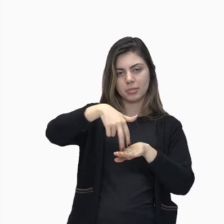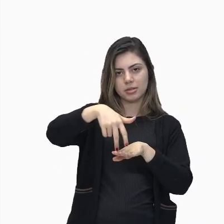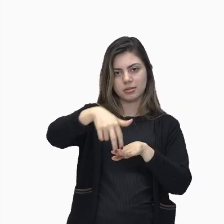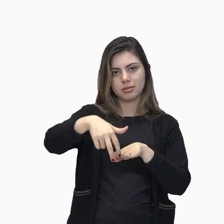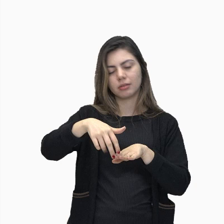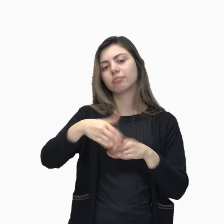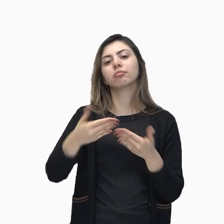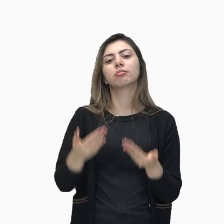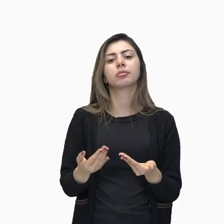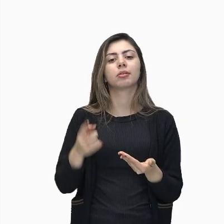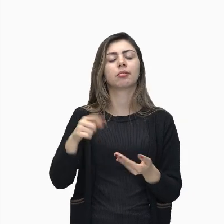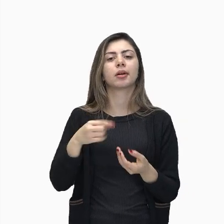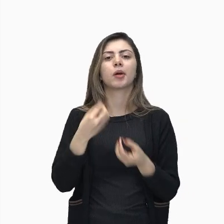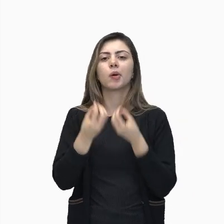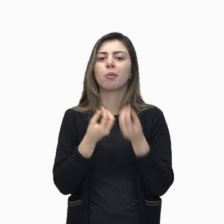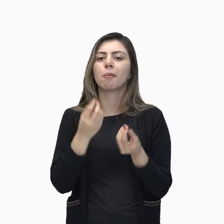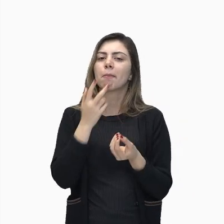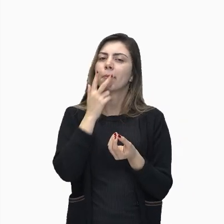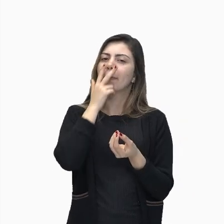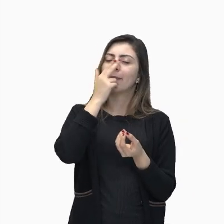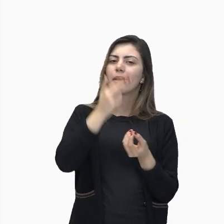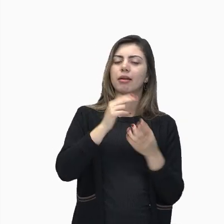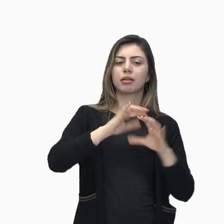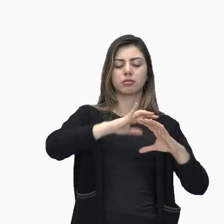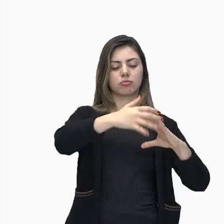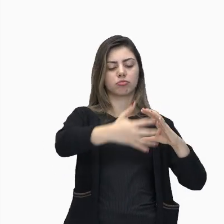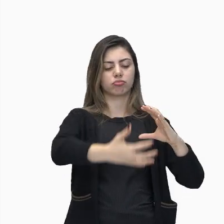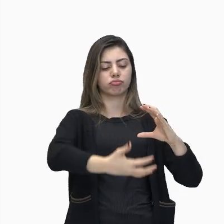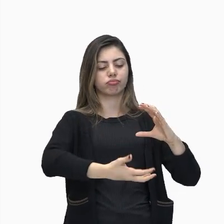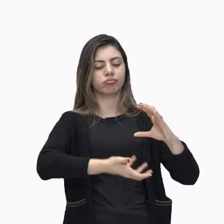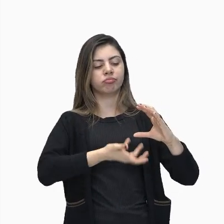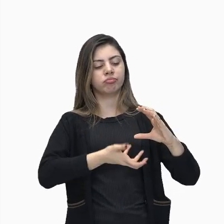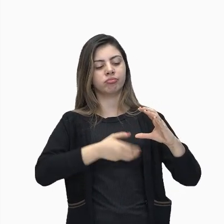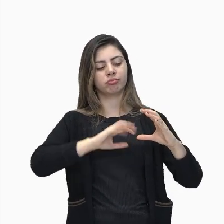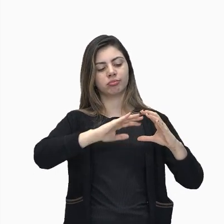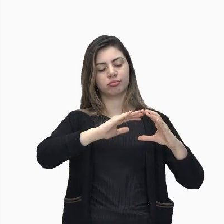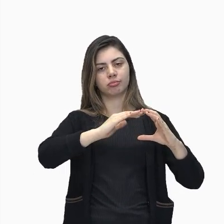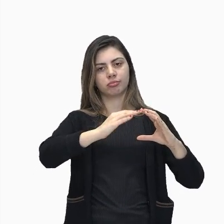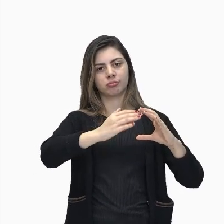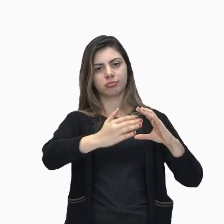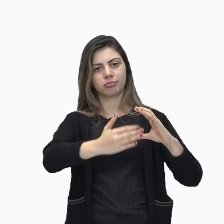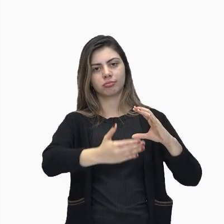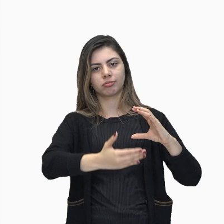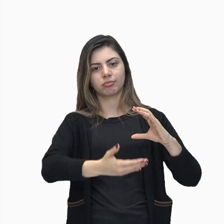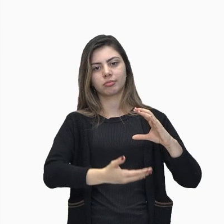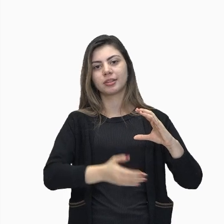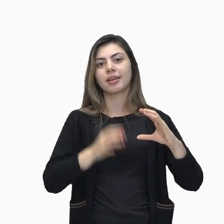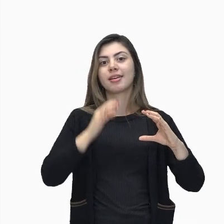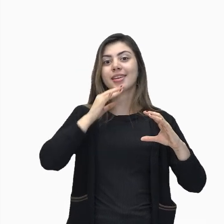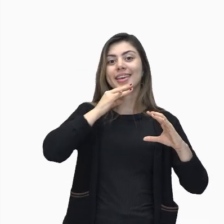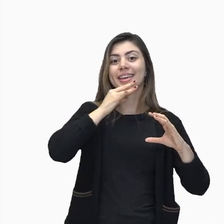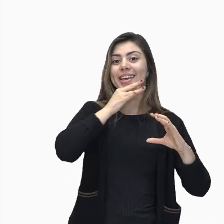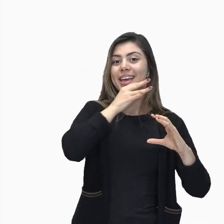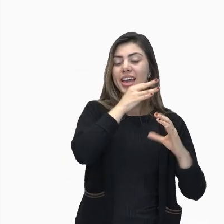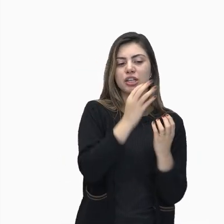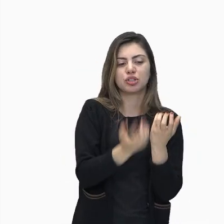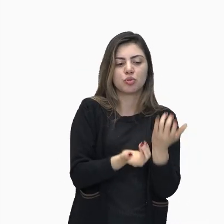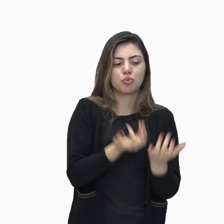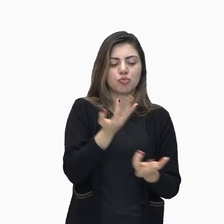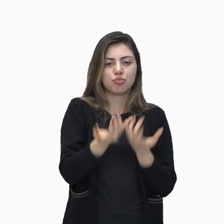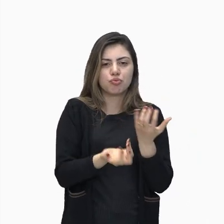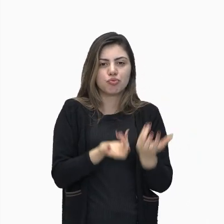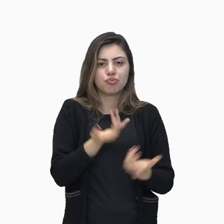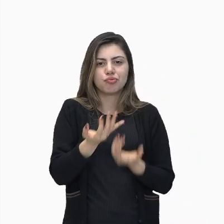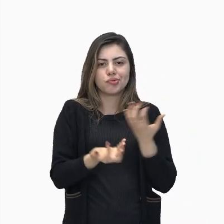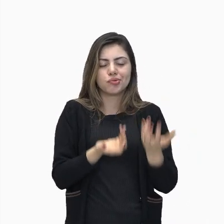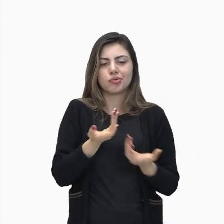bem coloquial, ela está boiando em magma, não é isso? De formas que essas placas, que são rachaduras, que são